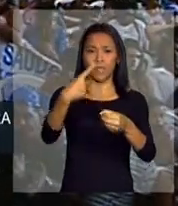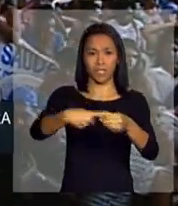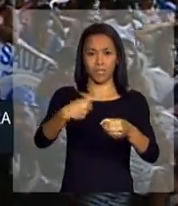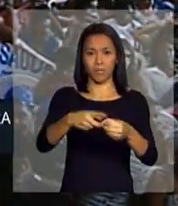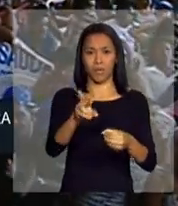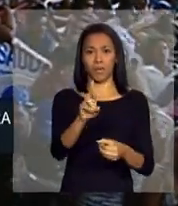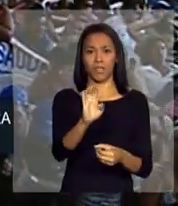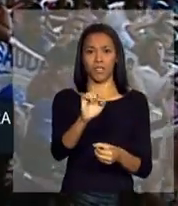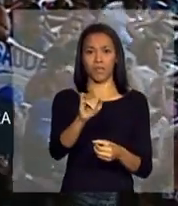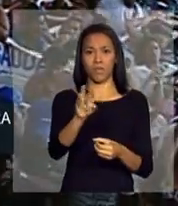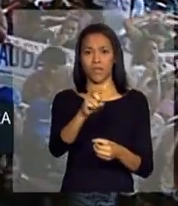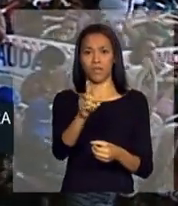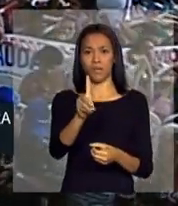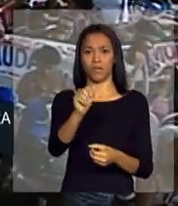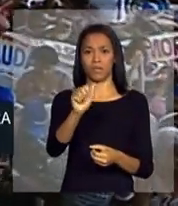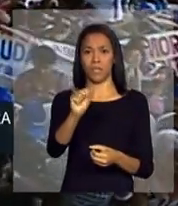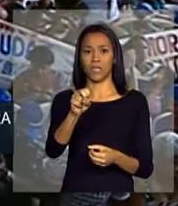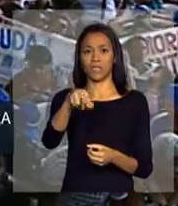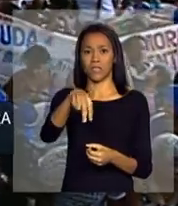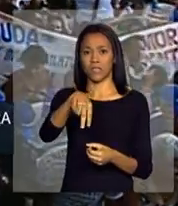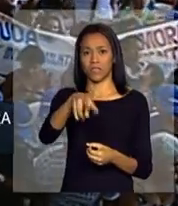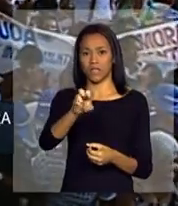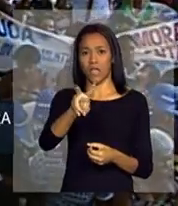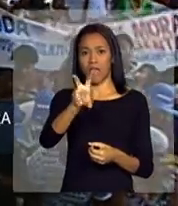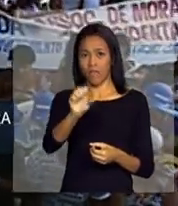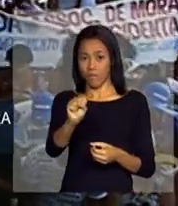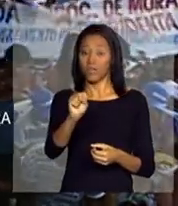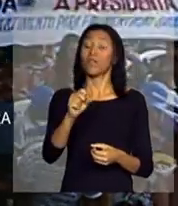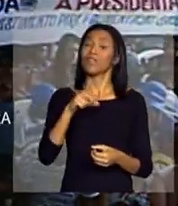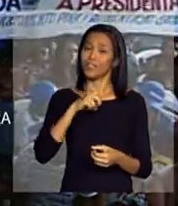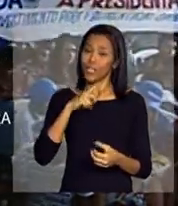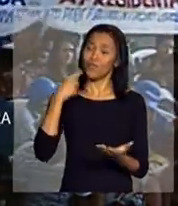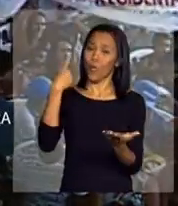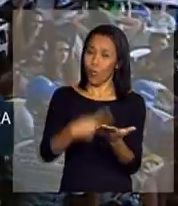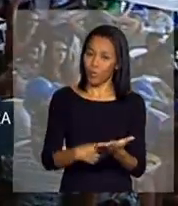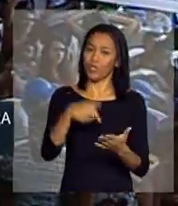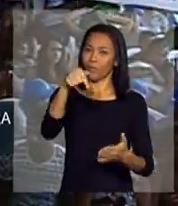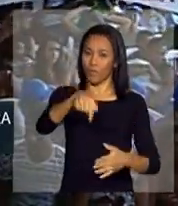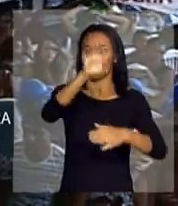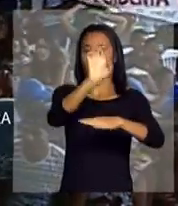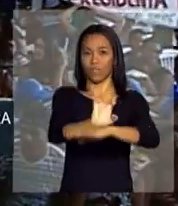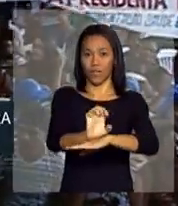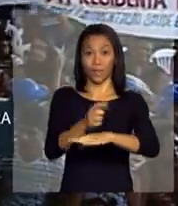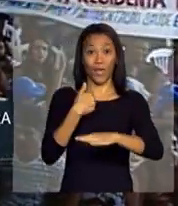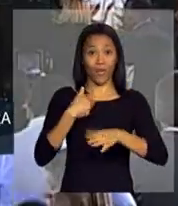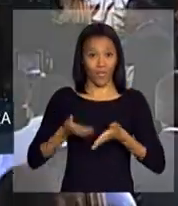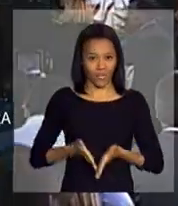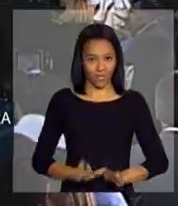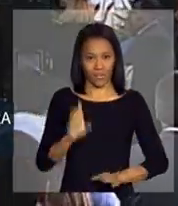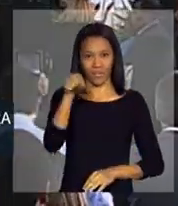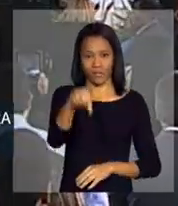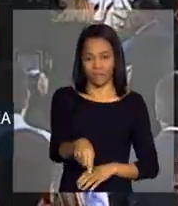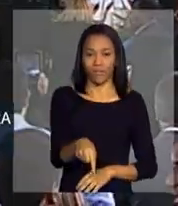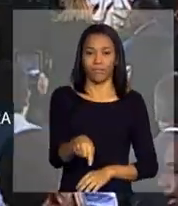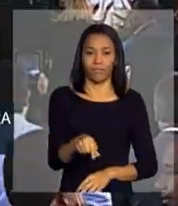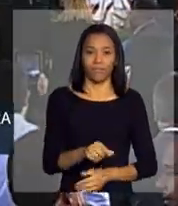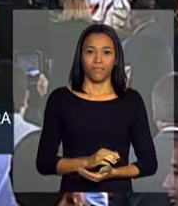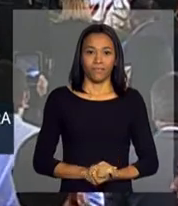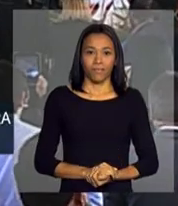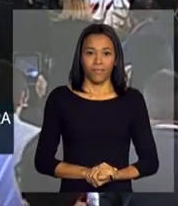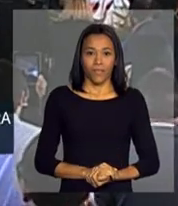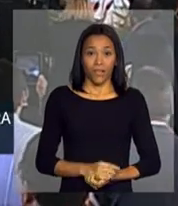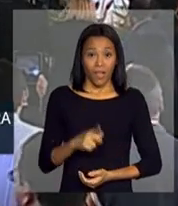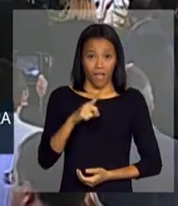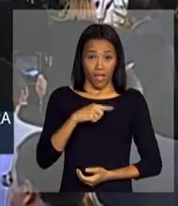Neves. Eu tenho um compromisso com Minas Gerais. Eu nasci aqui,